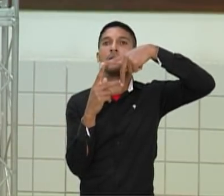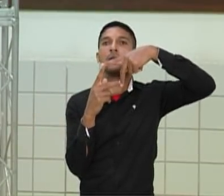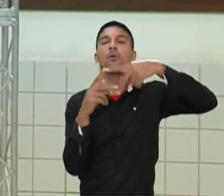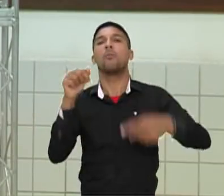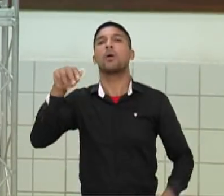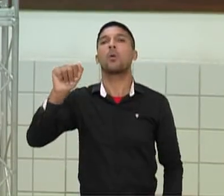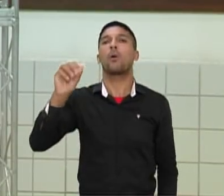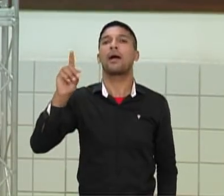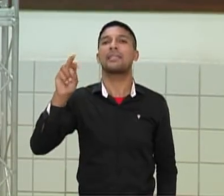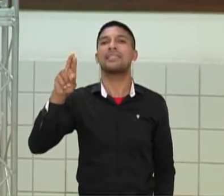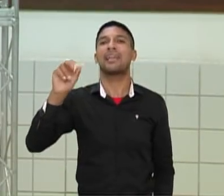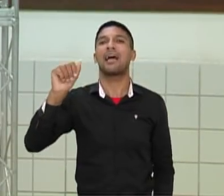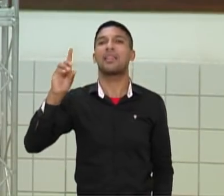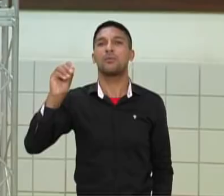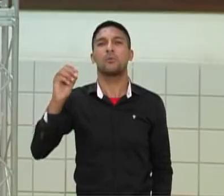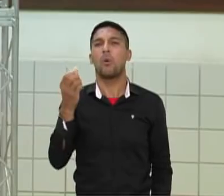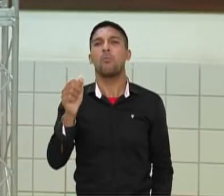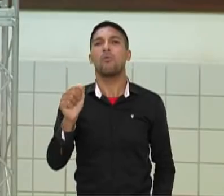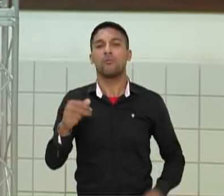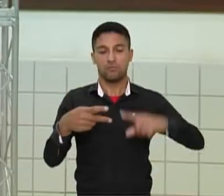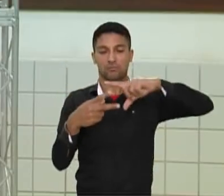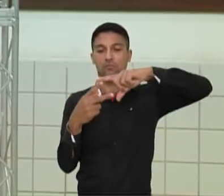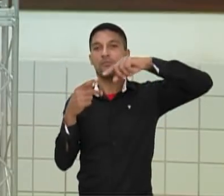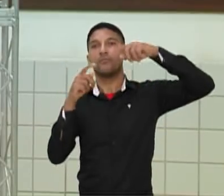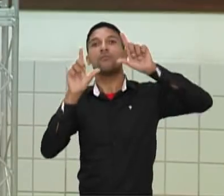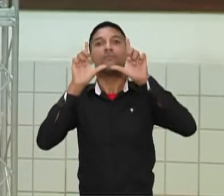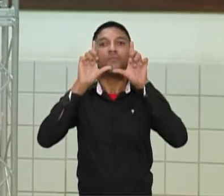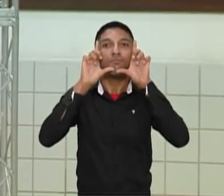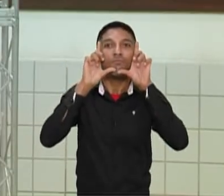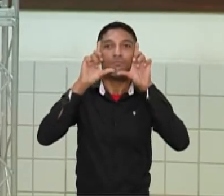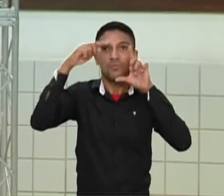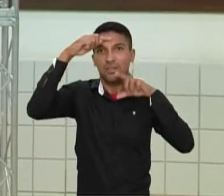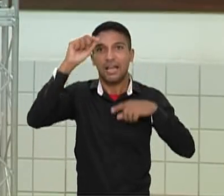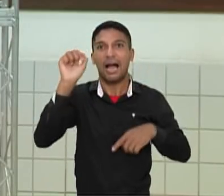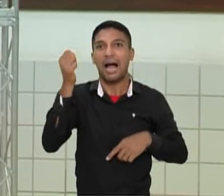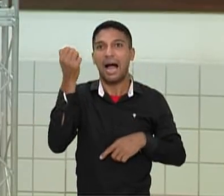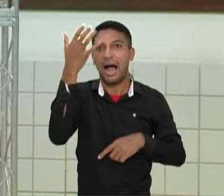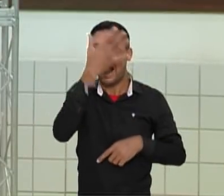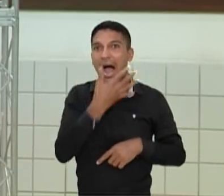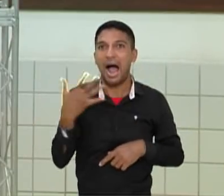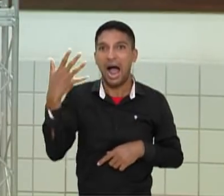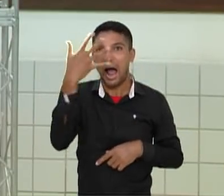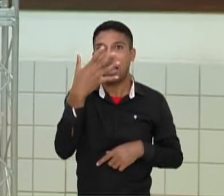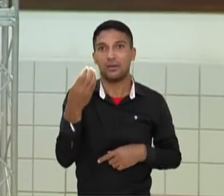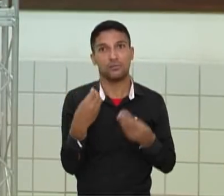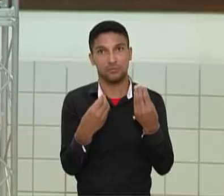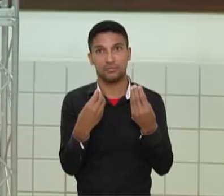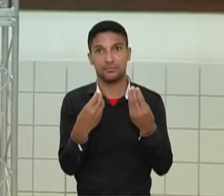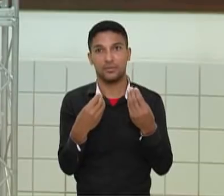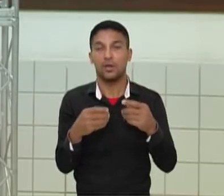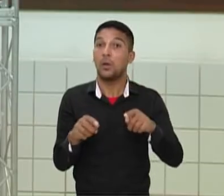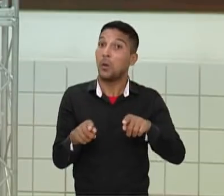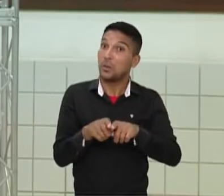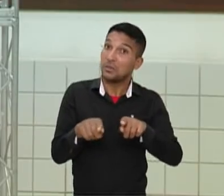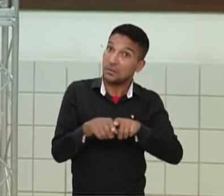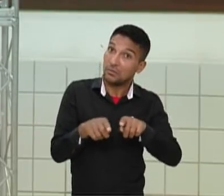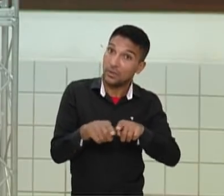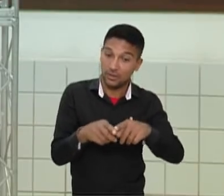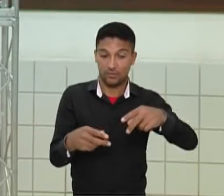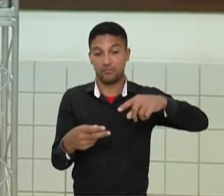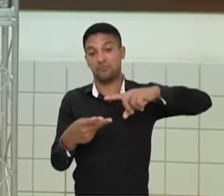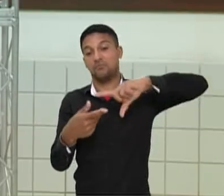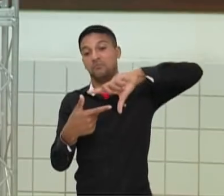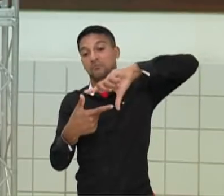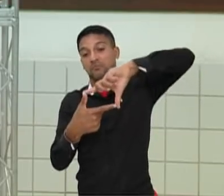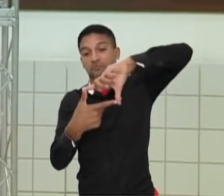retângulo? Base vezes altura. E de um paralelogramo? Base vezes